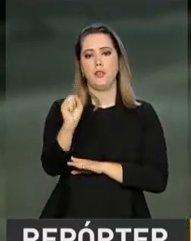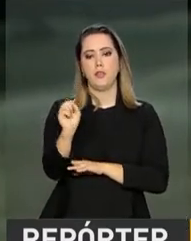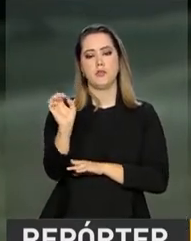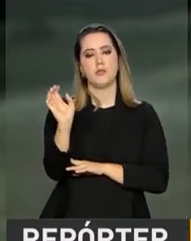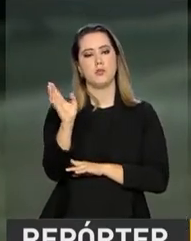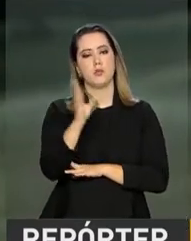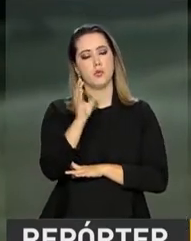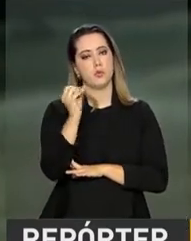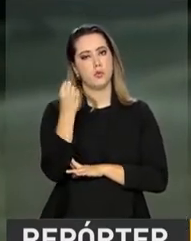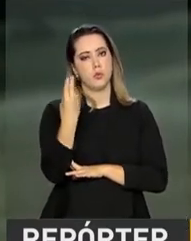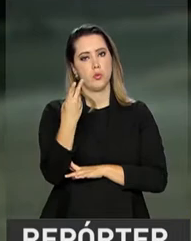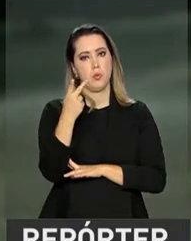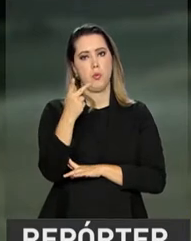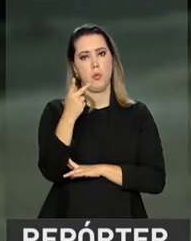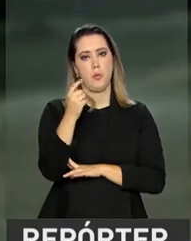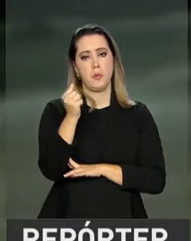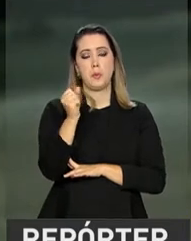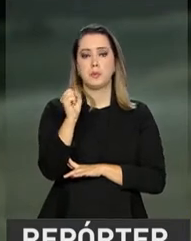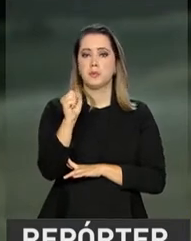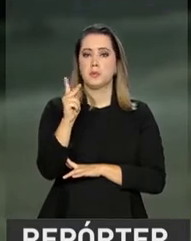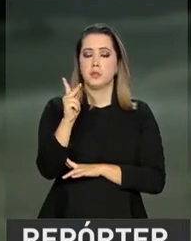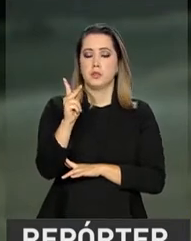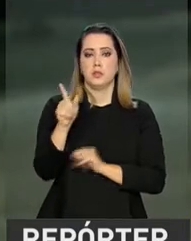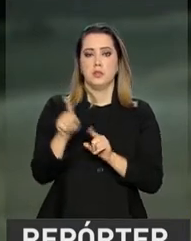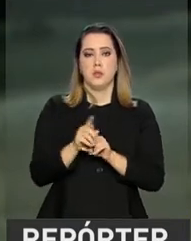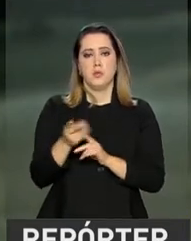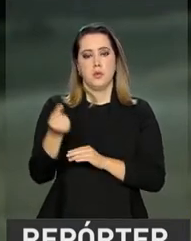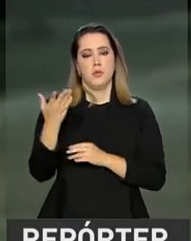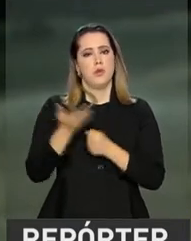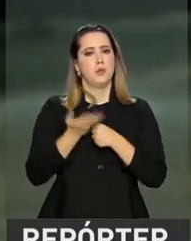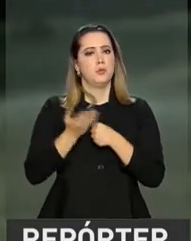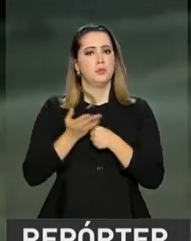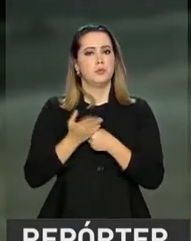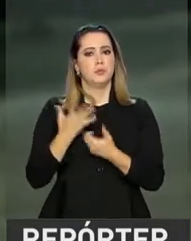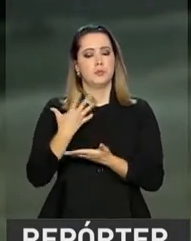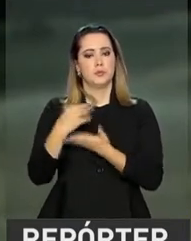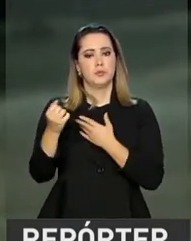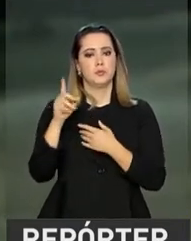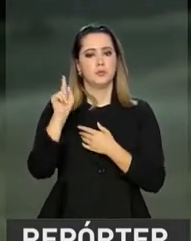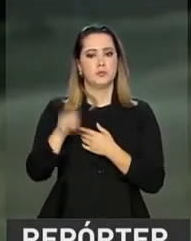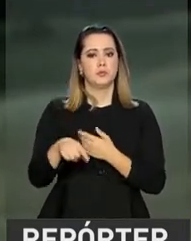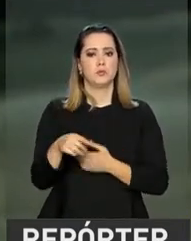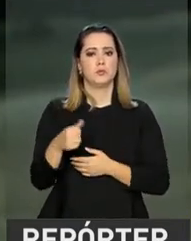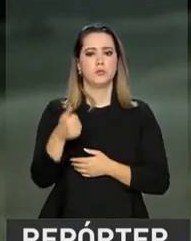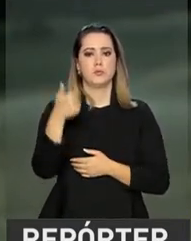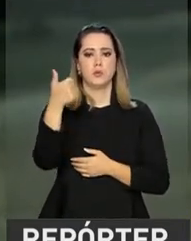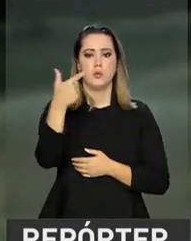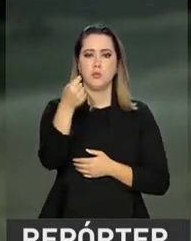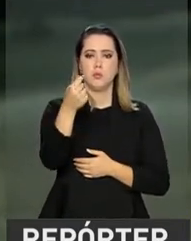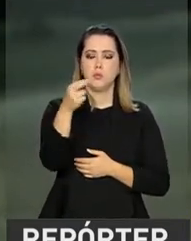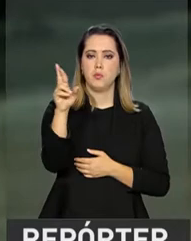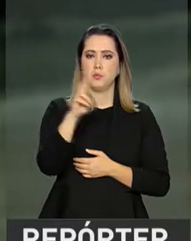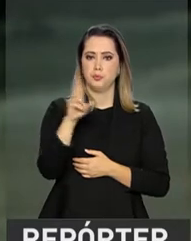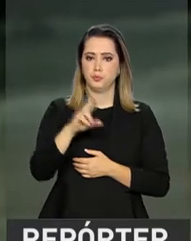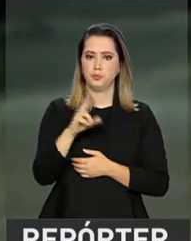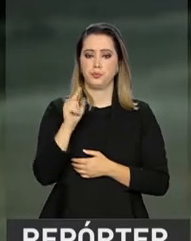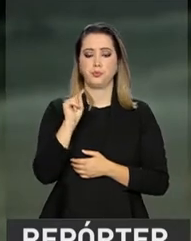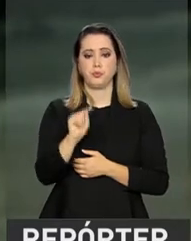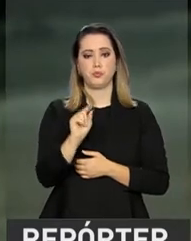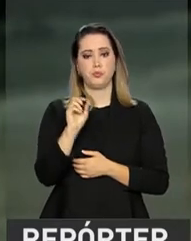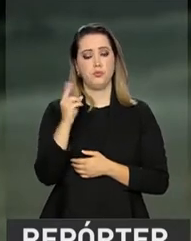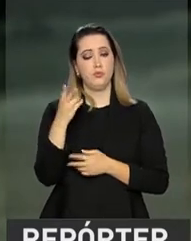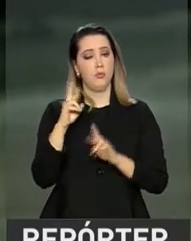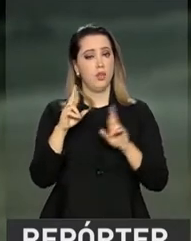ou o pasep e o valor médio que ficará disponível para o saque é de mil e duzentos reais a